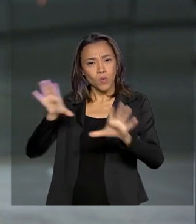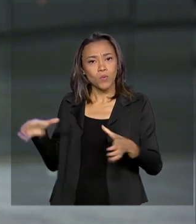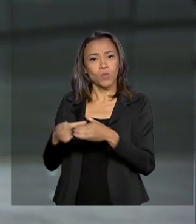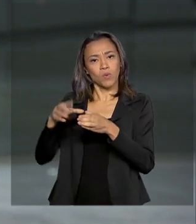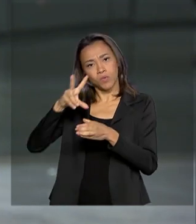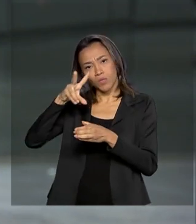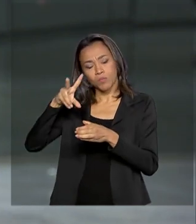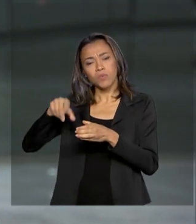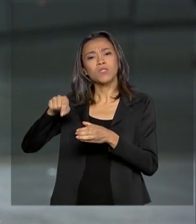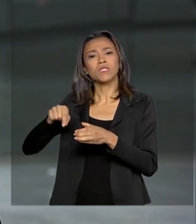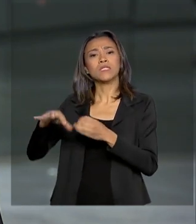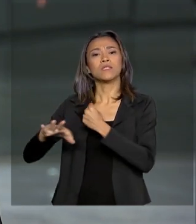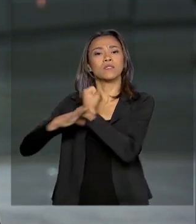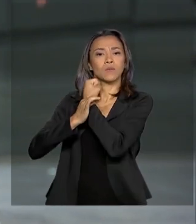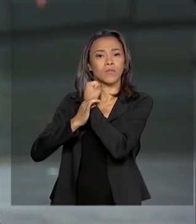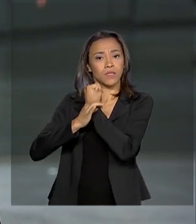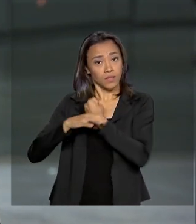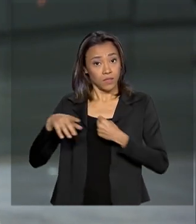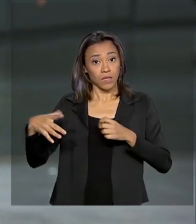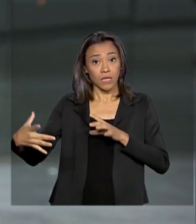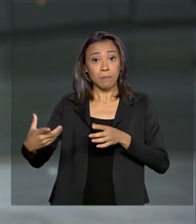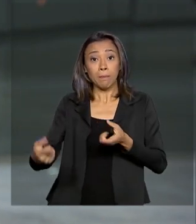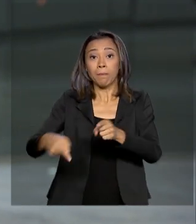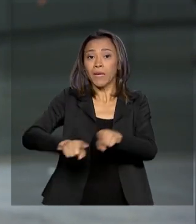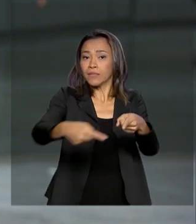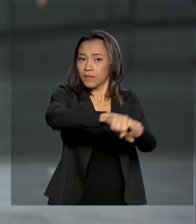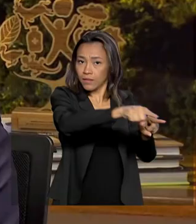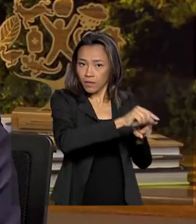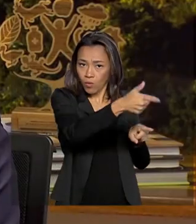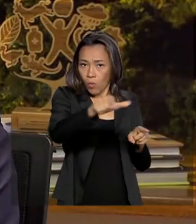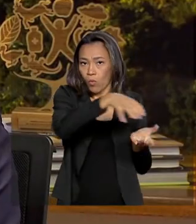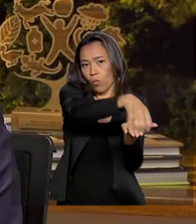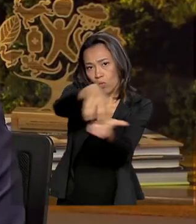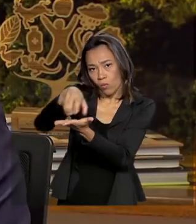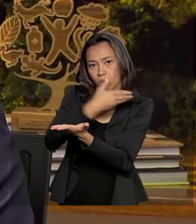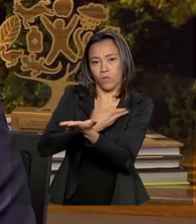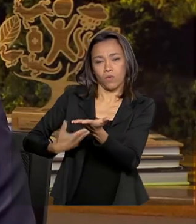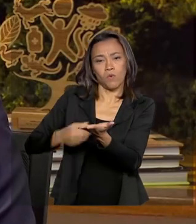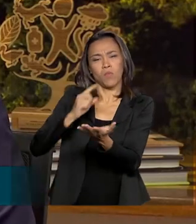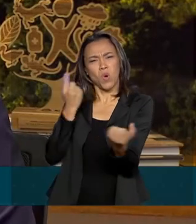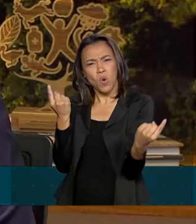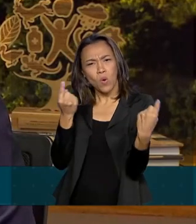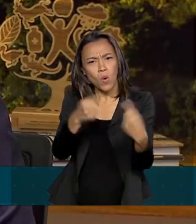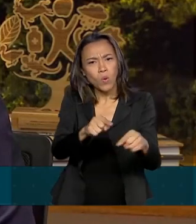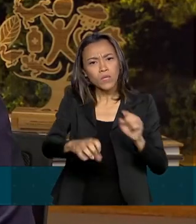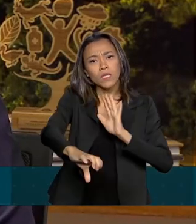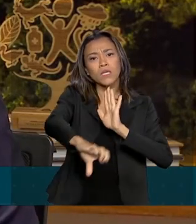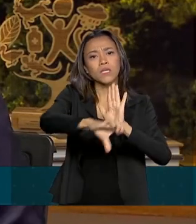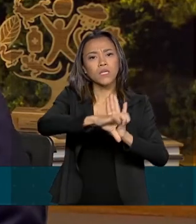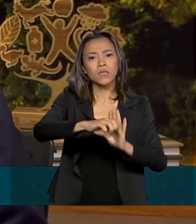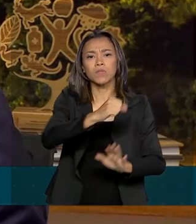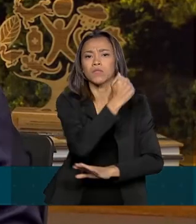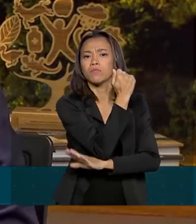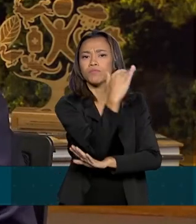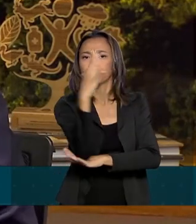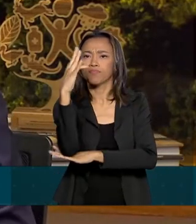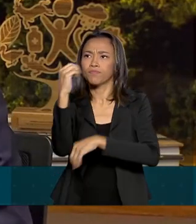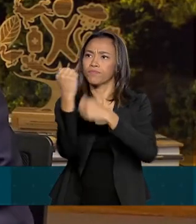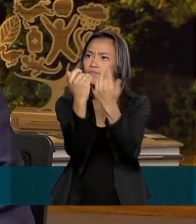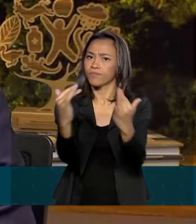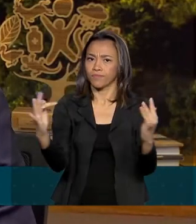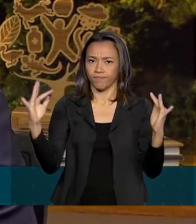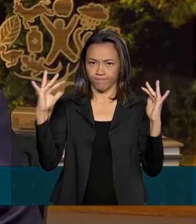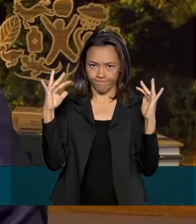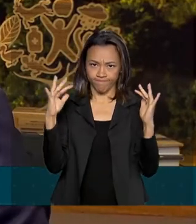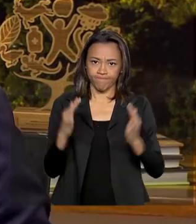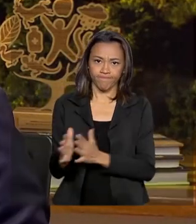parceria com outros órgãos para combater os crimes ambientais com agregação de policiais e agentes ambientais a este quadro que